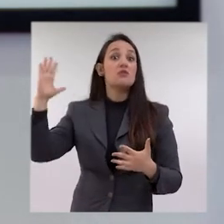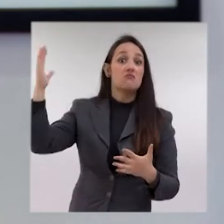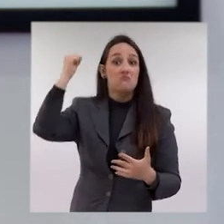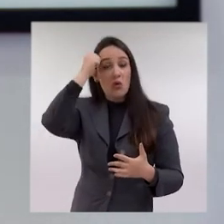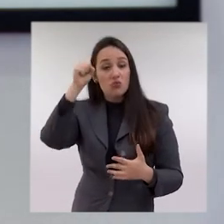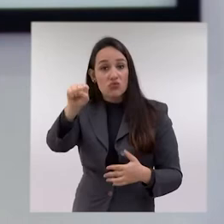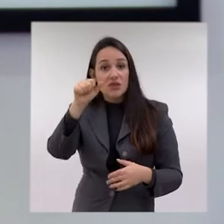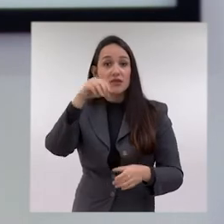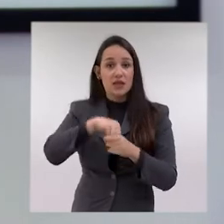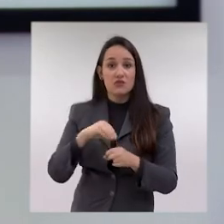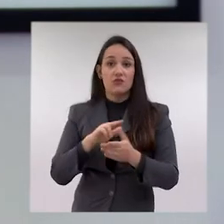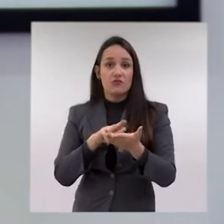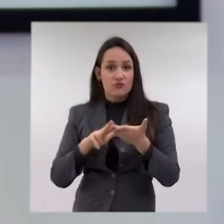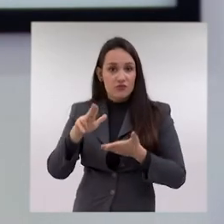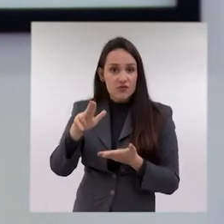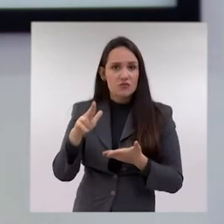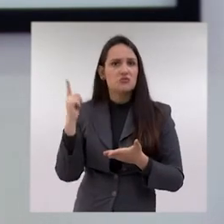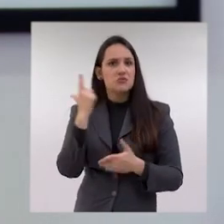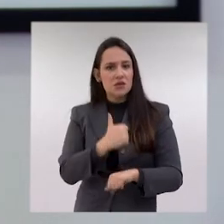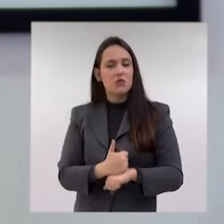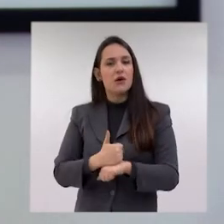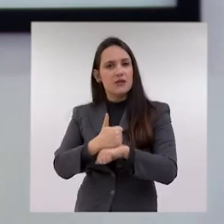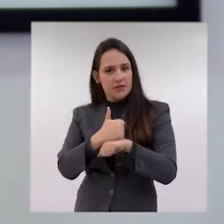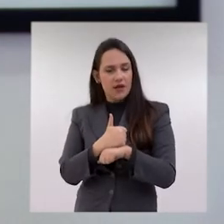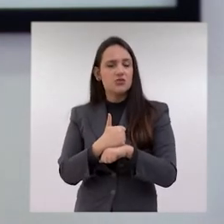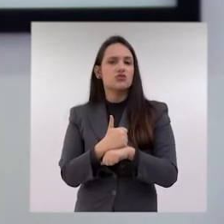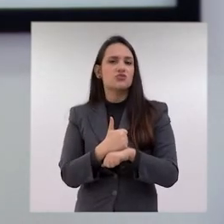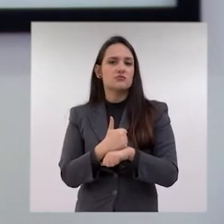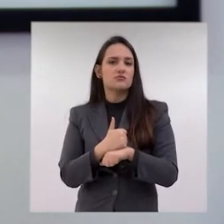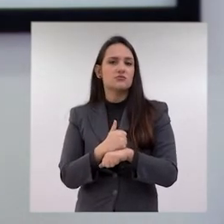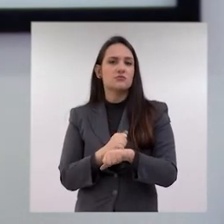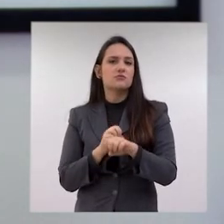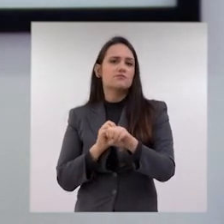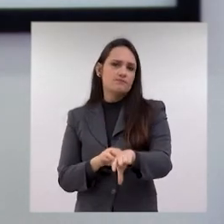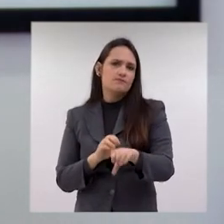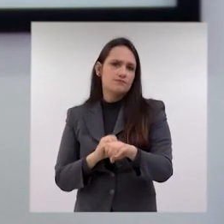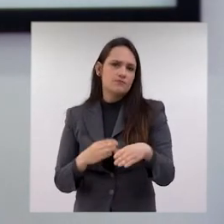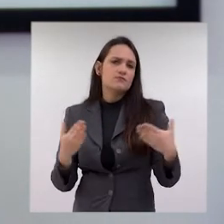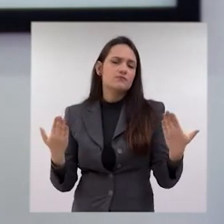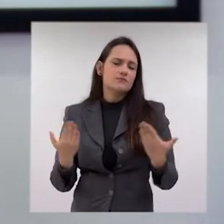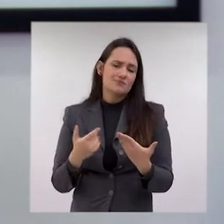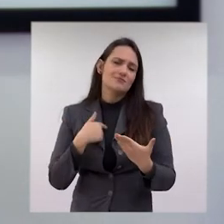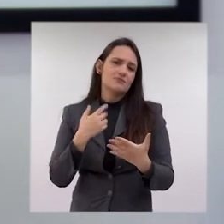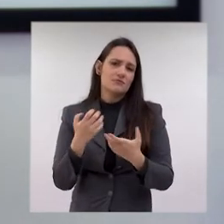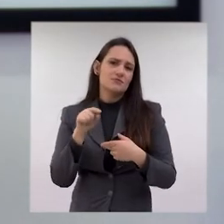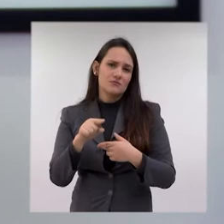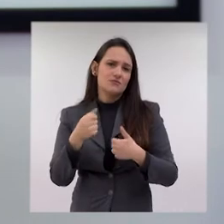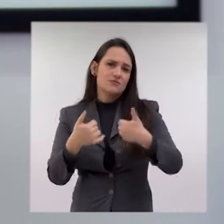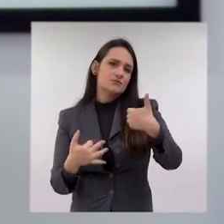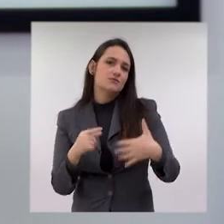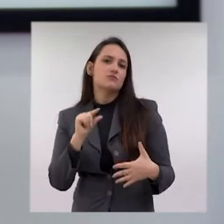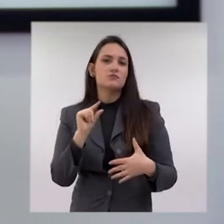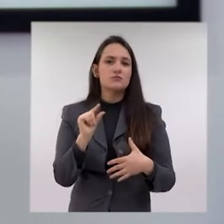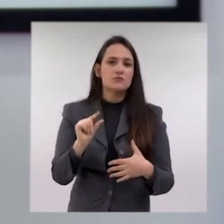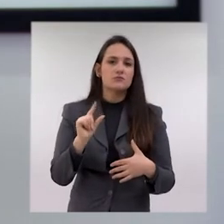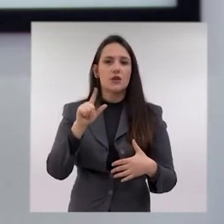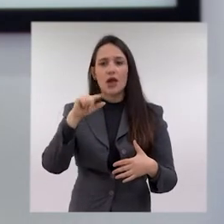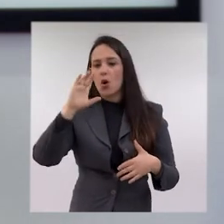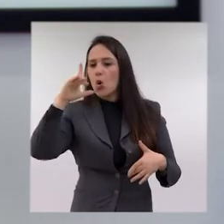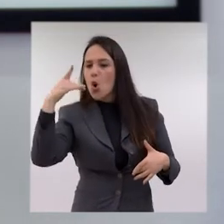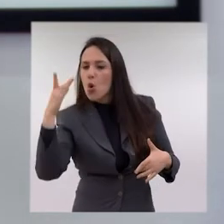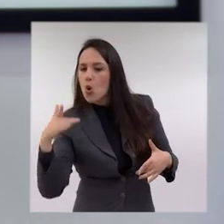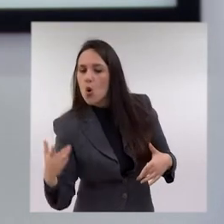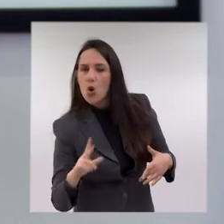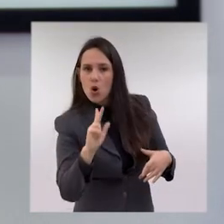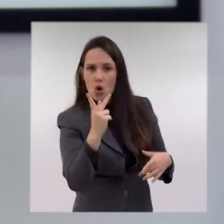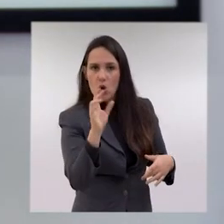uma universidade, né, e mantendo a qualidade de ensino, que é o mais importante. Vamos falar um pouquinho dessa homenagem,